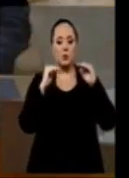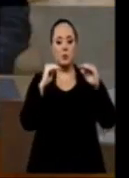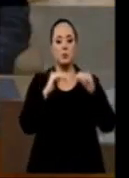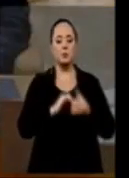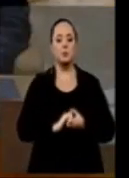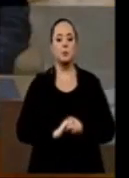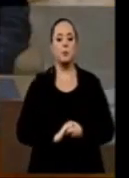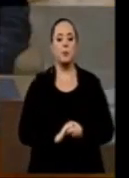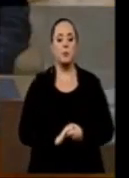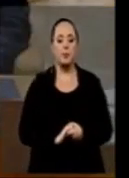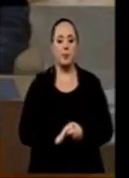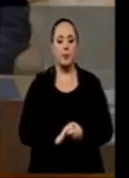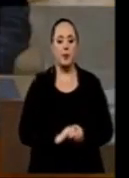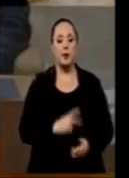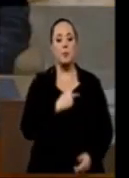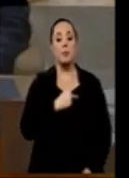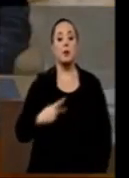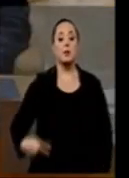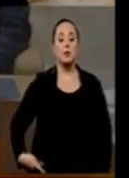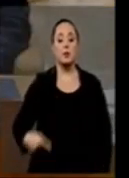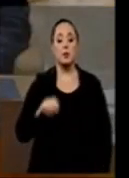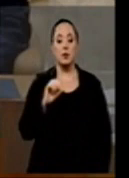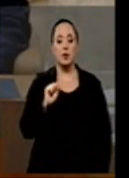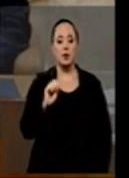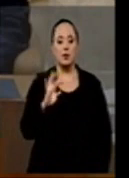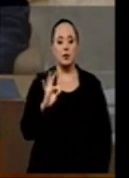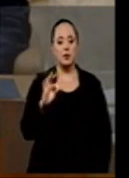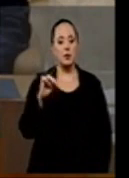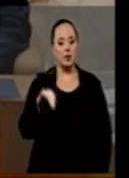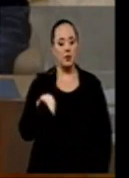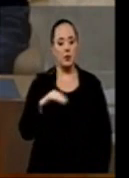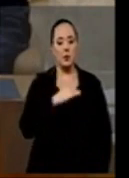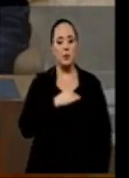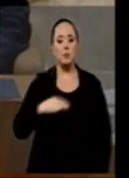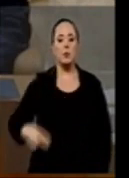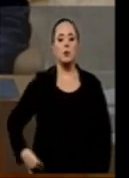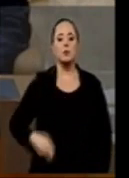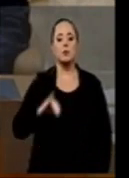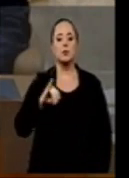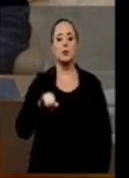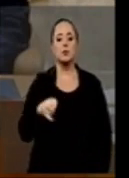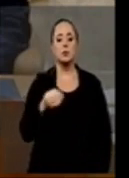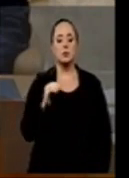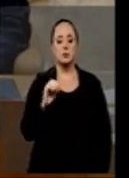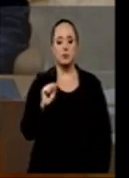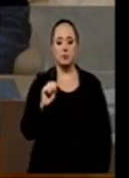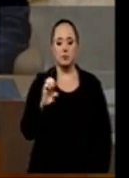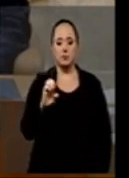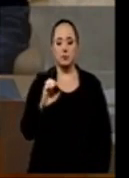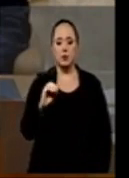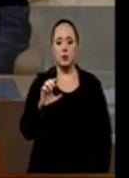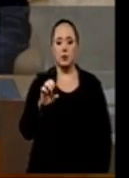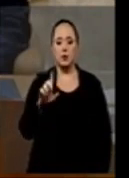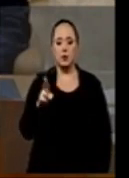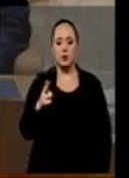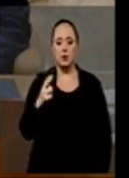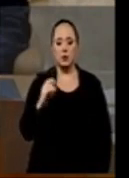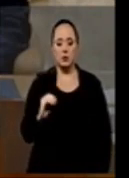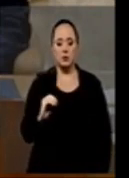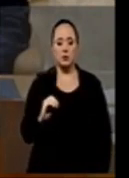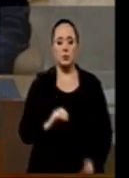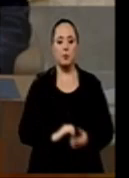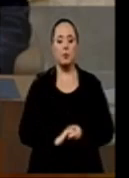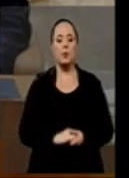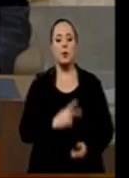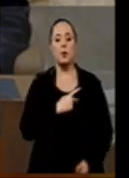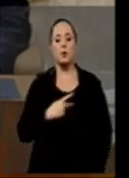presidente do superior tribunal militar ministro josé coelho ferreira presidente do tribunal superior